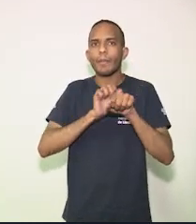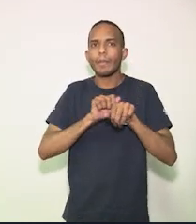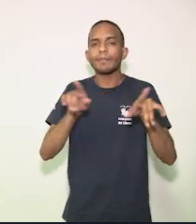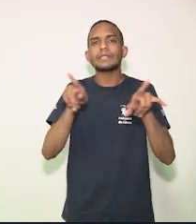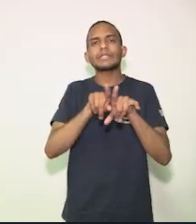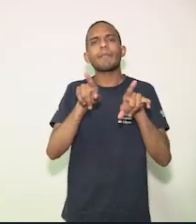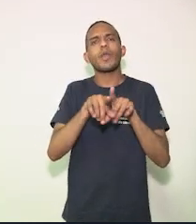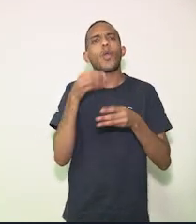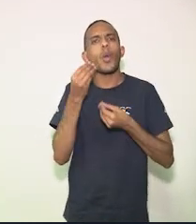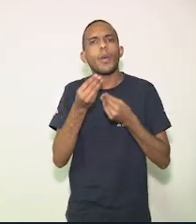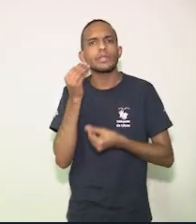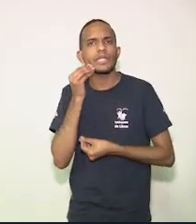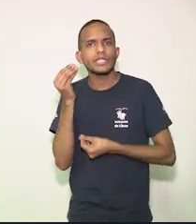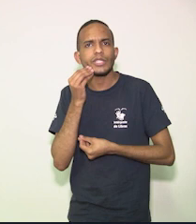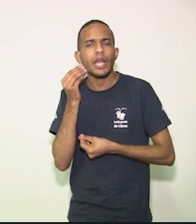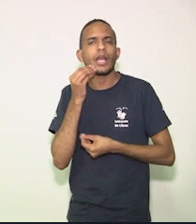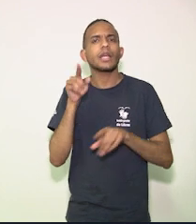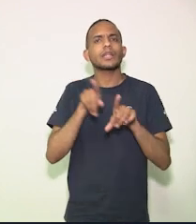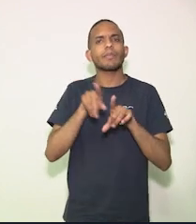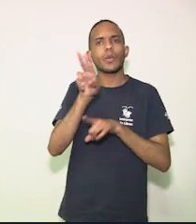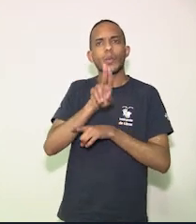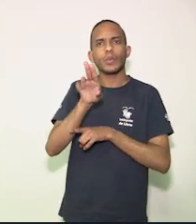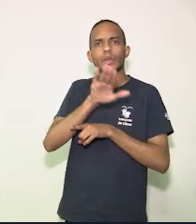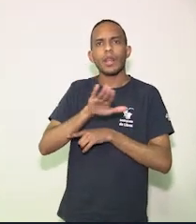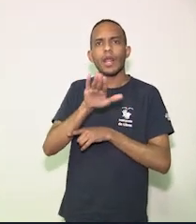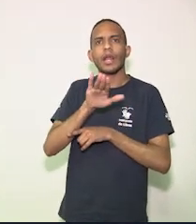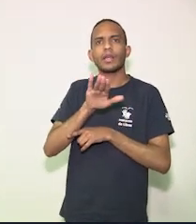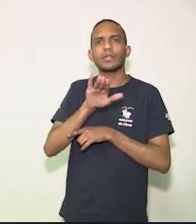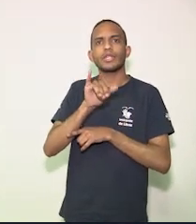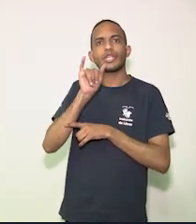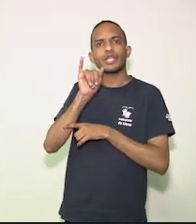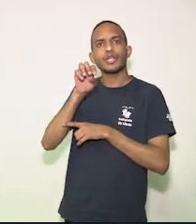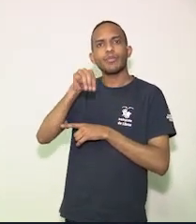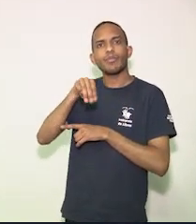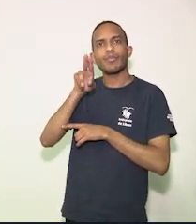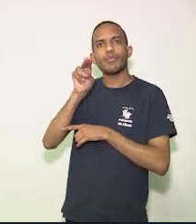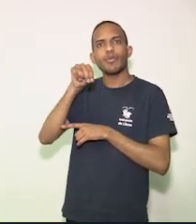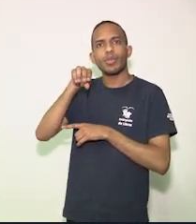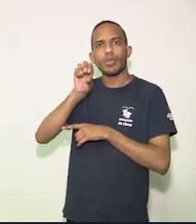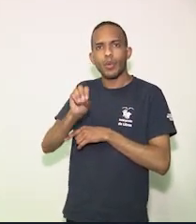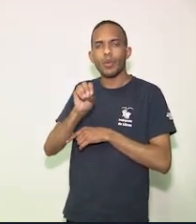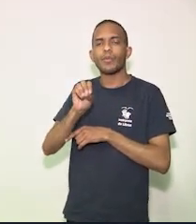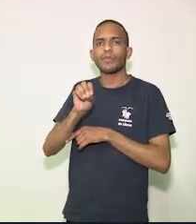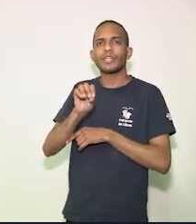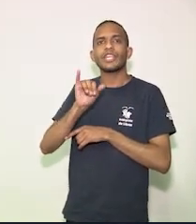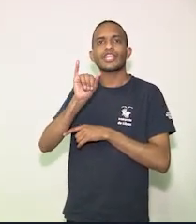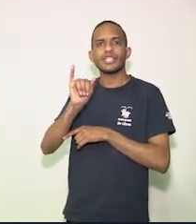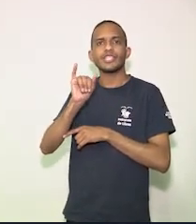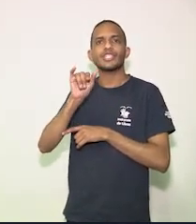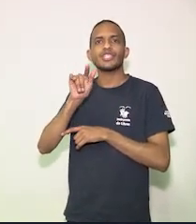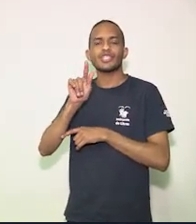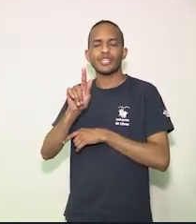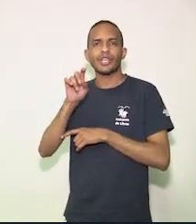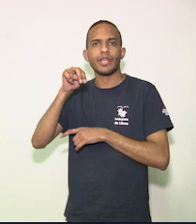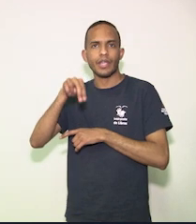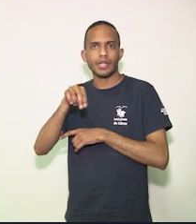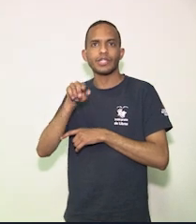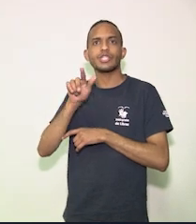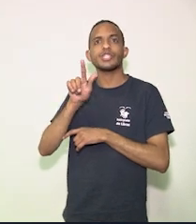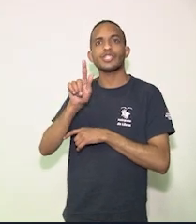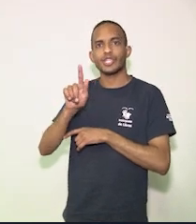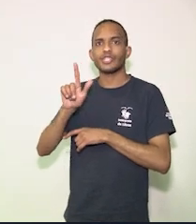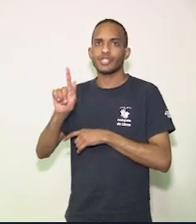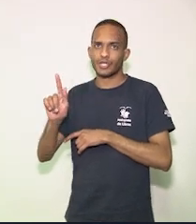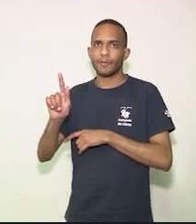A metodologia da testagem, o teste utilizado é o imunocromatográfico, IgM-IgG,